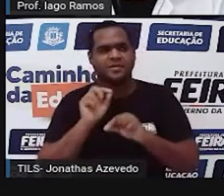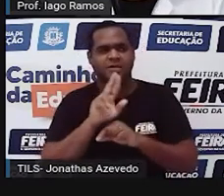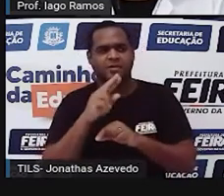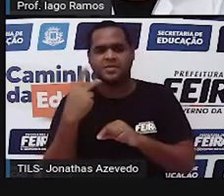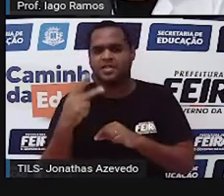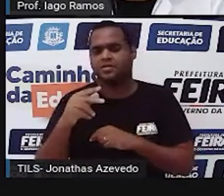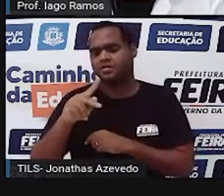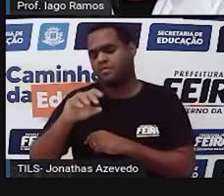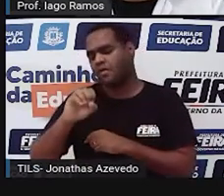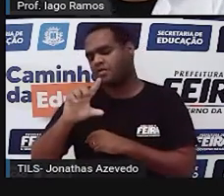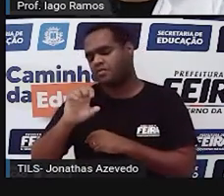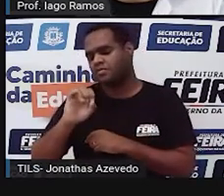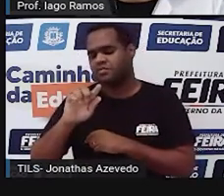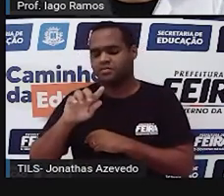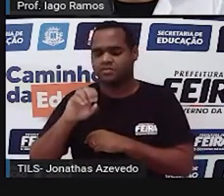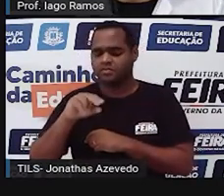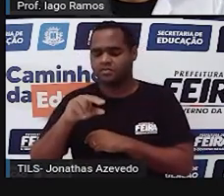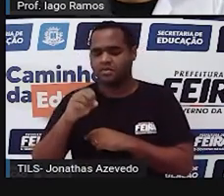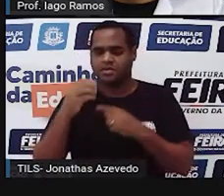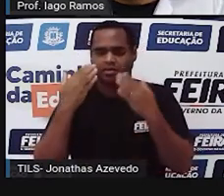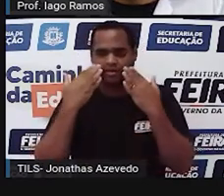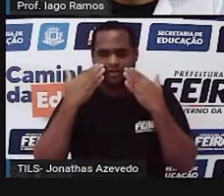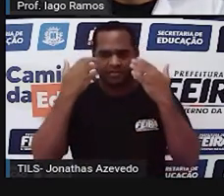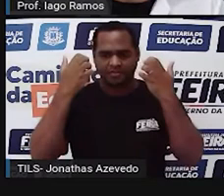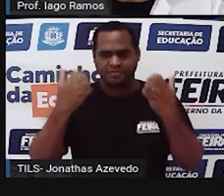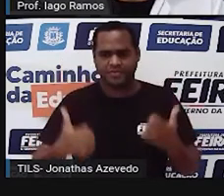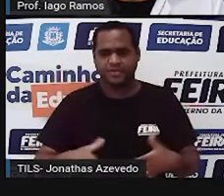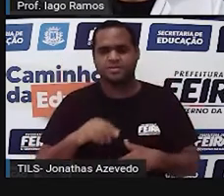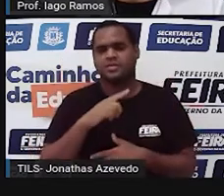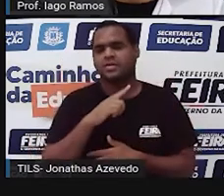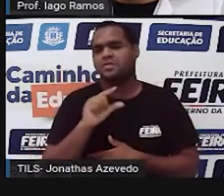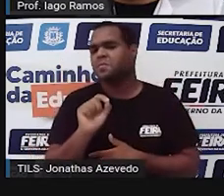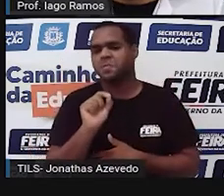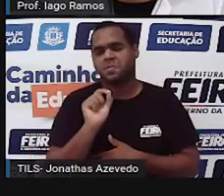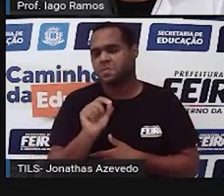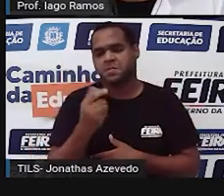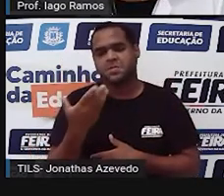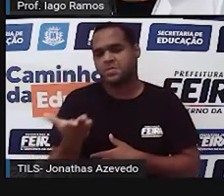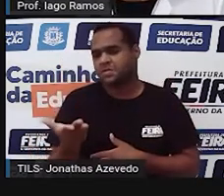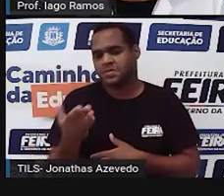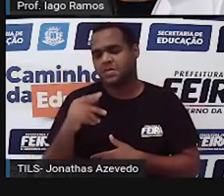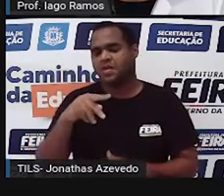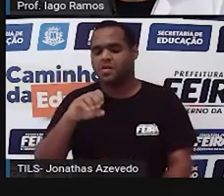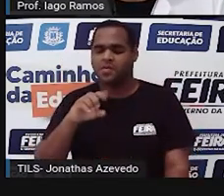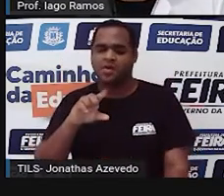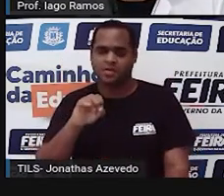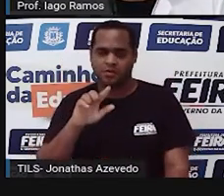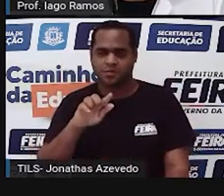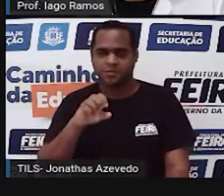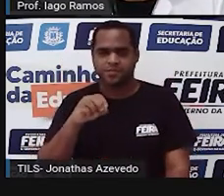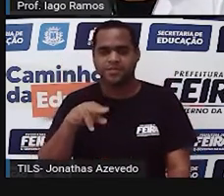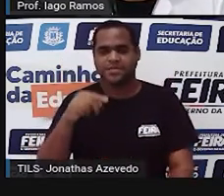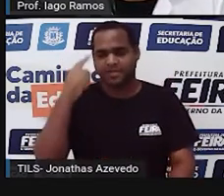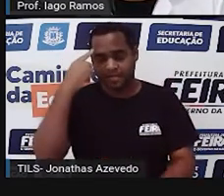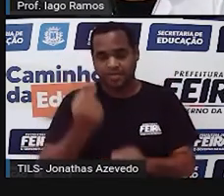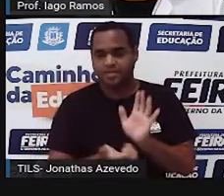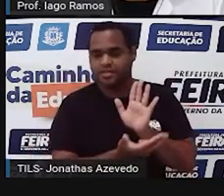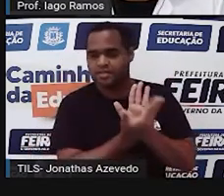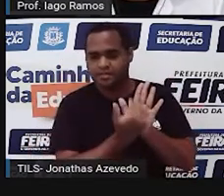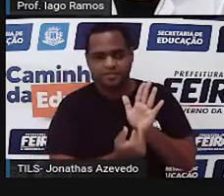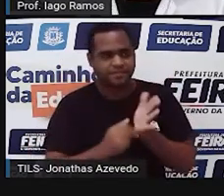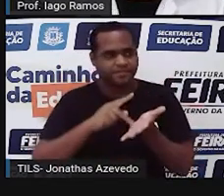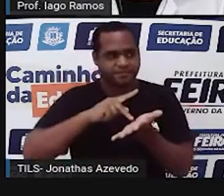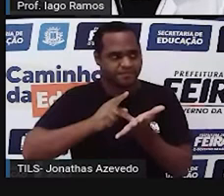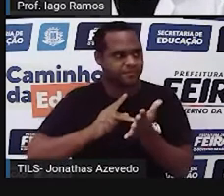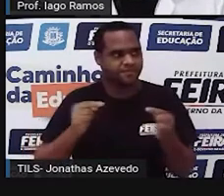nome do polígono representado na moldura né polígono são né aquelas figuras geométricas